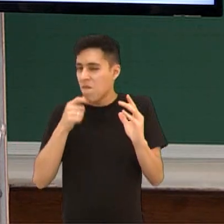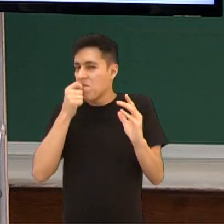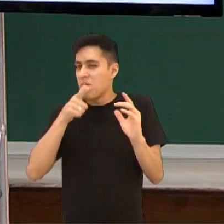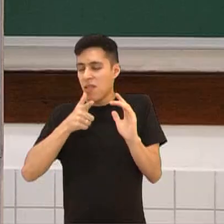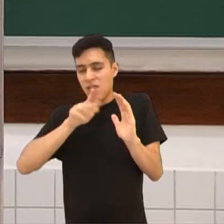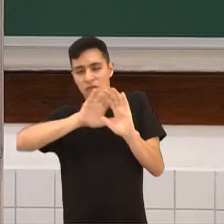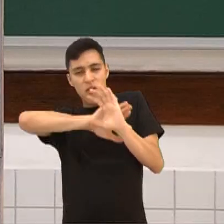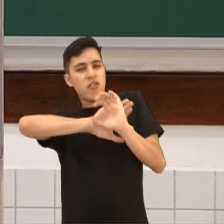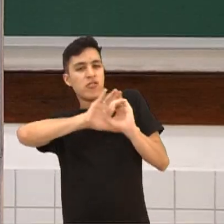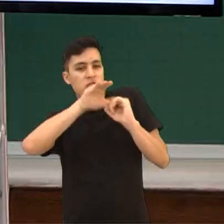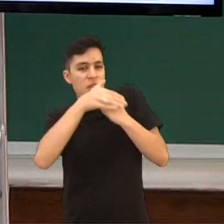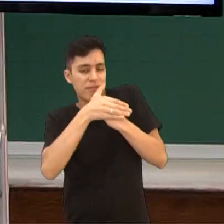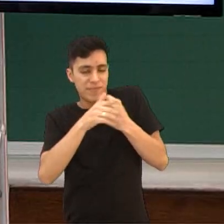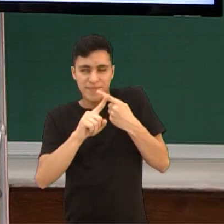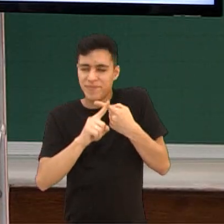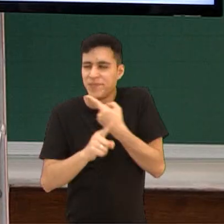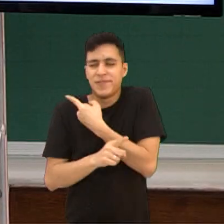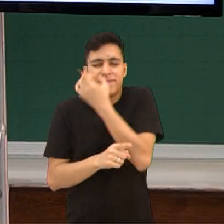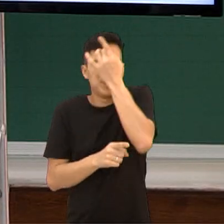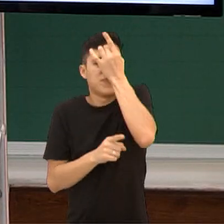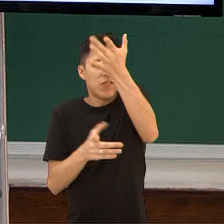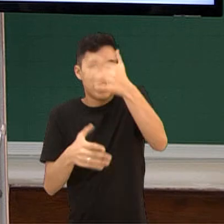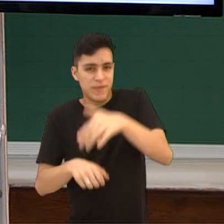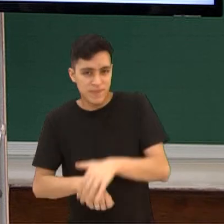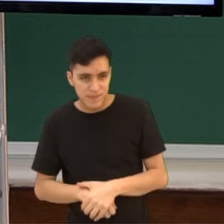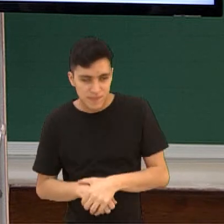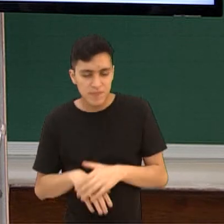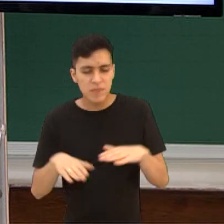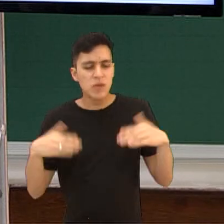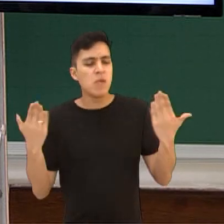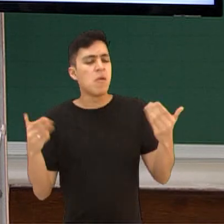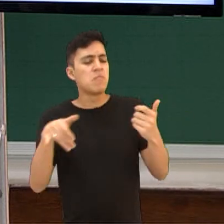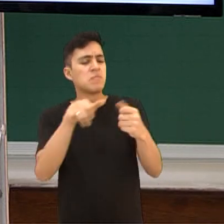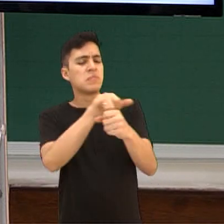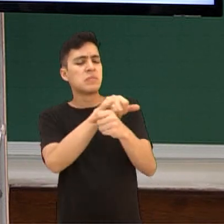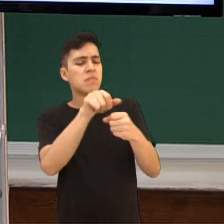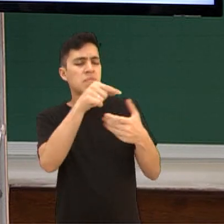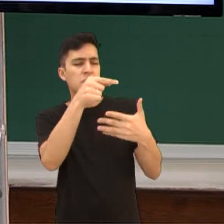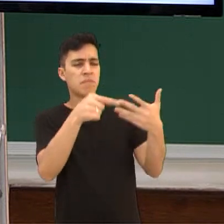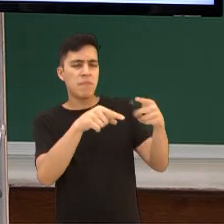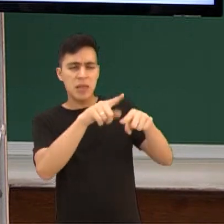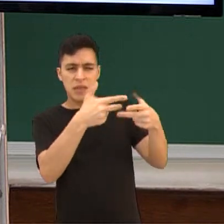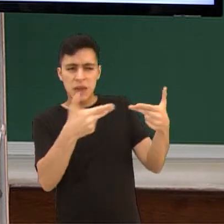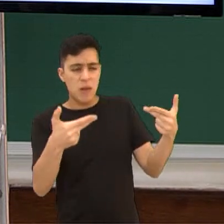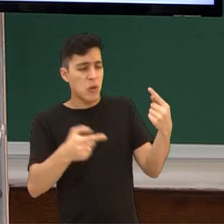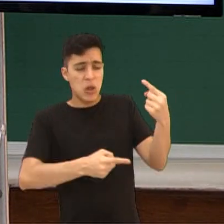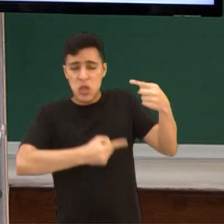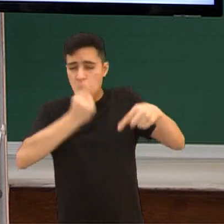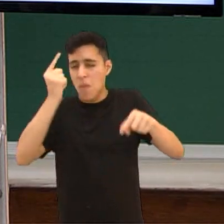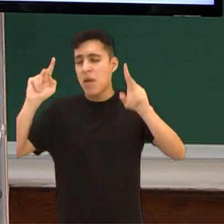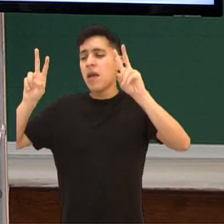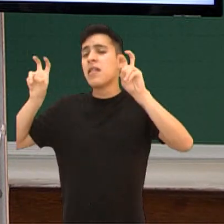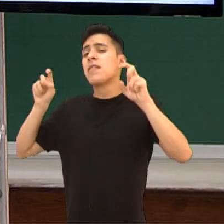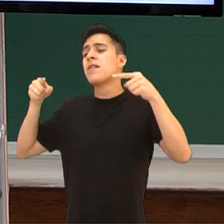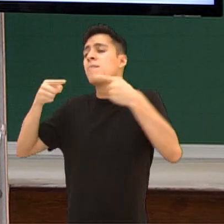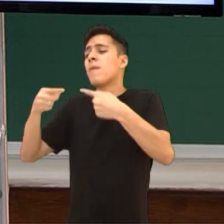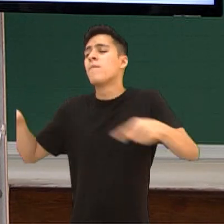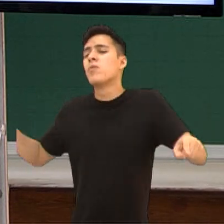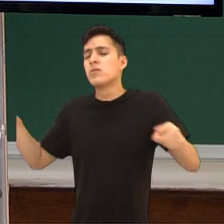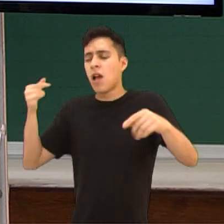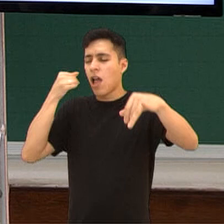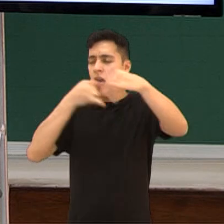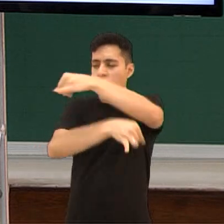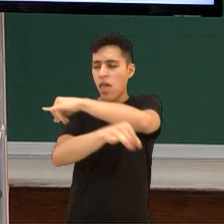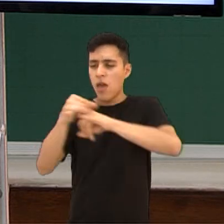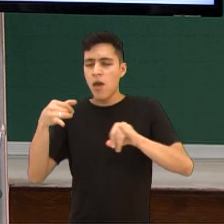Muito fácil essa. Não podemos esquecer aqui, ó. Qual ferramenta, instrumento musical não é utilizado para fazer música eletrônica? Qual que